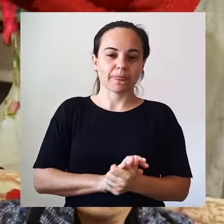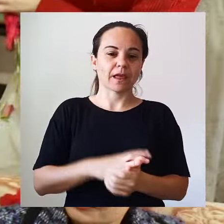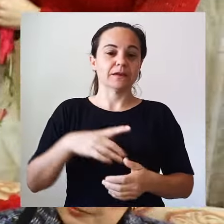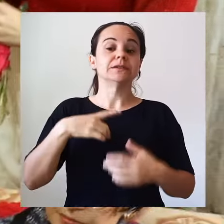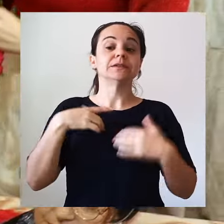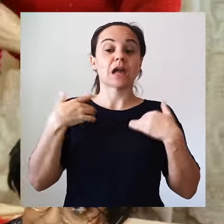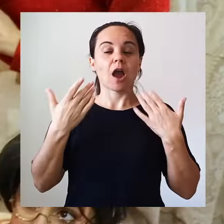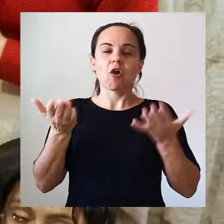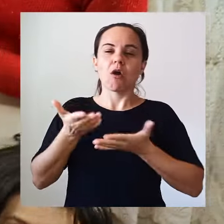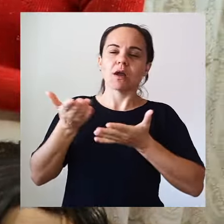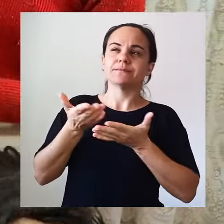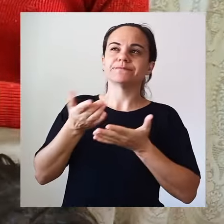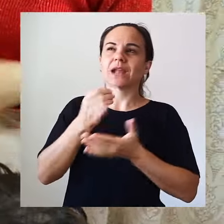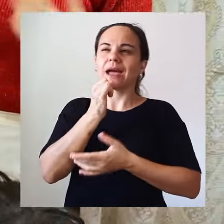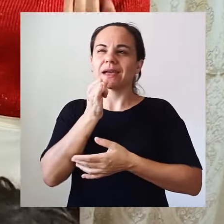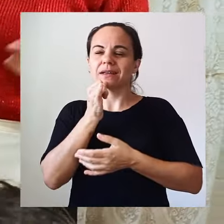Sim.